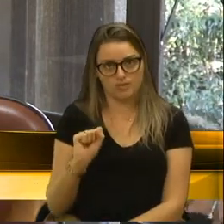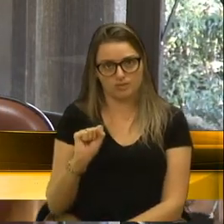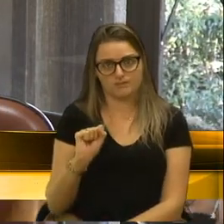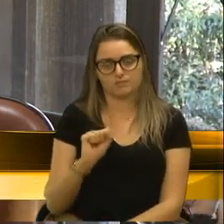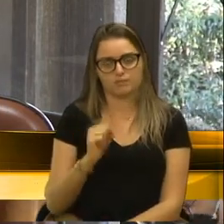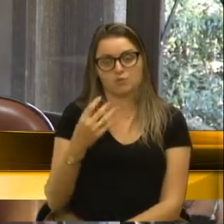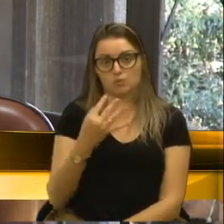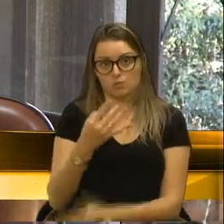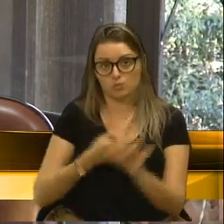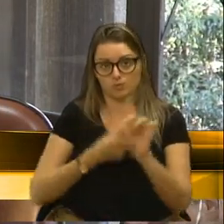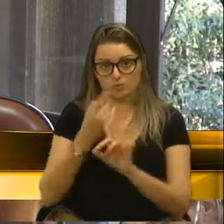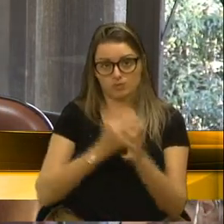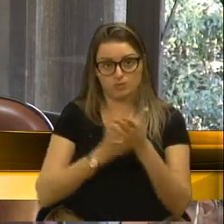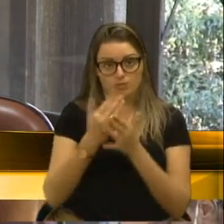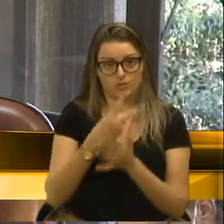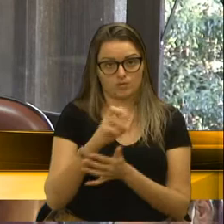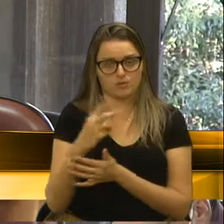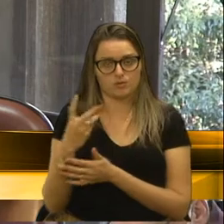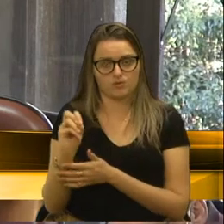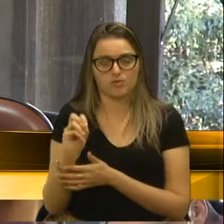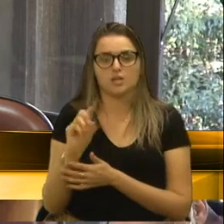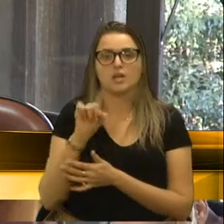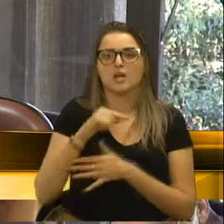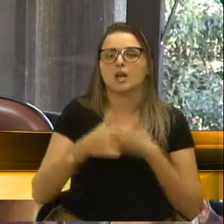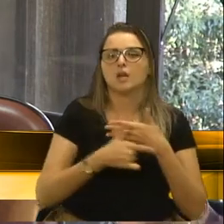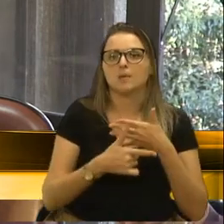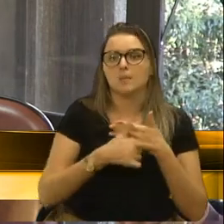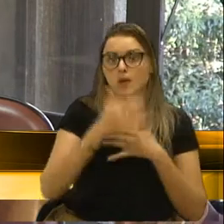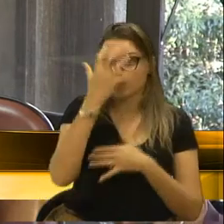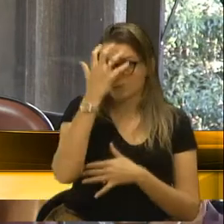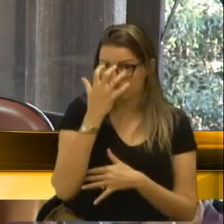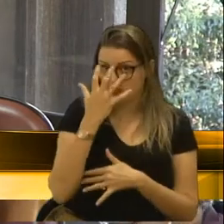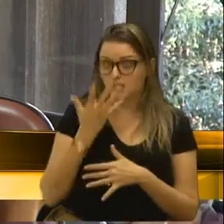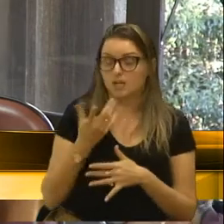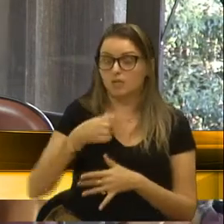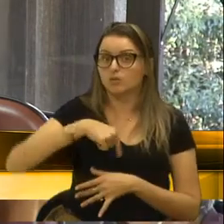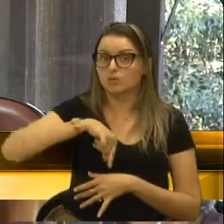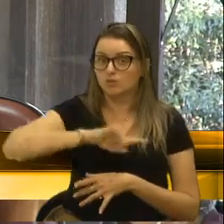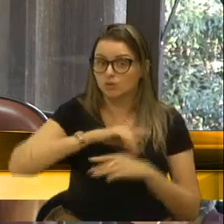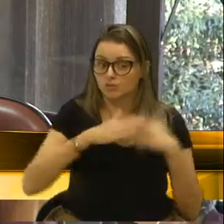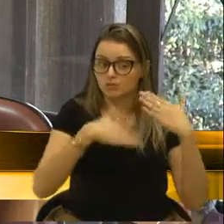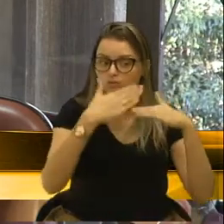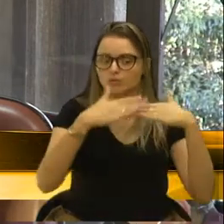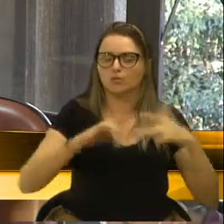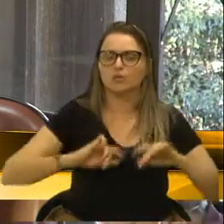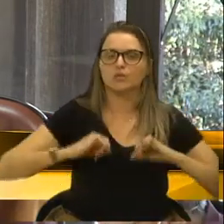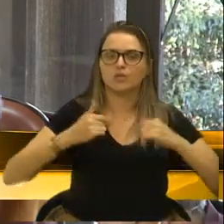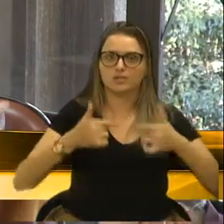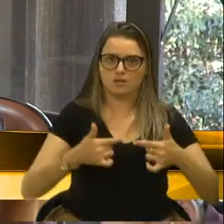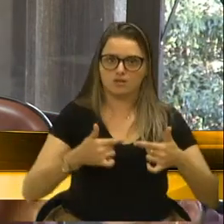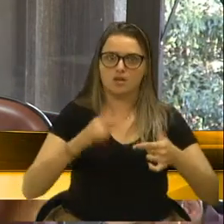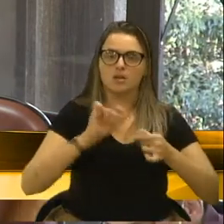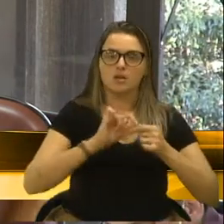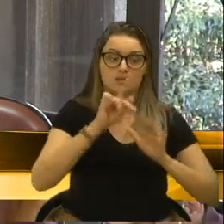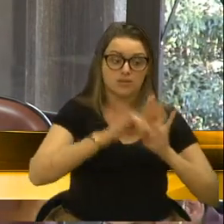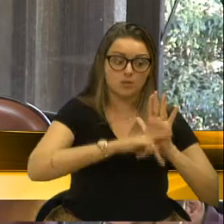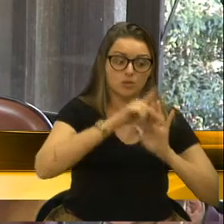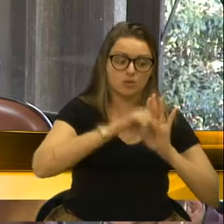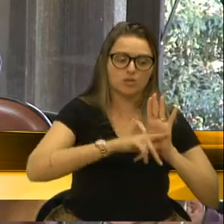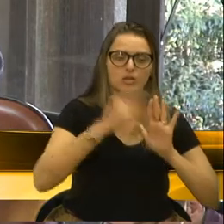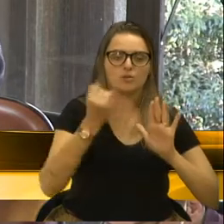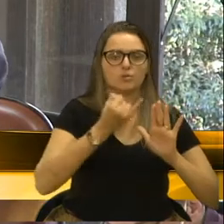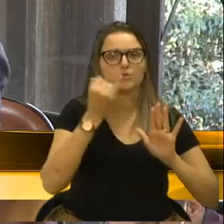certeza, a seriedade que demanda as nossas ações para examinar projetos dessa